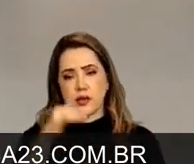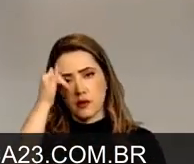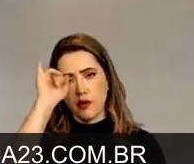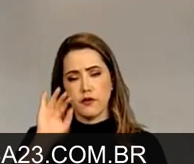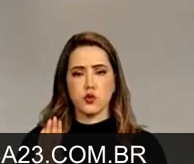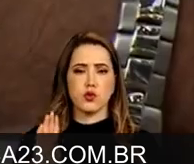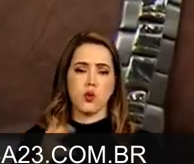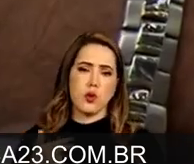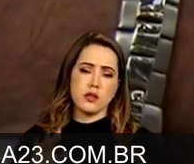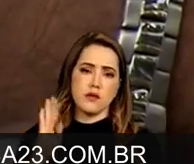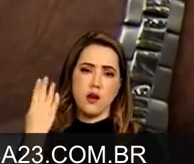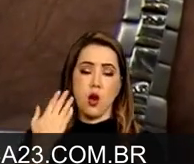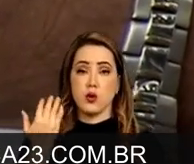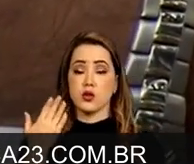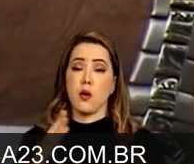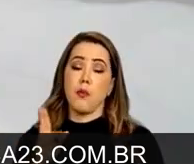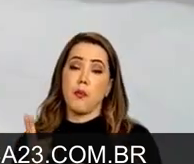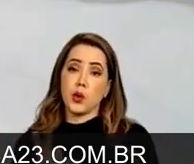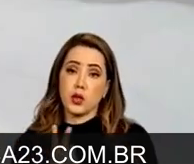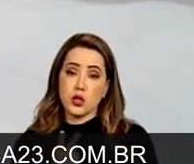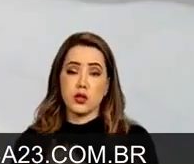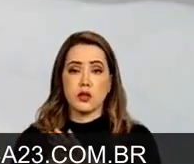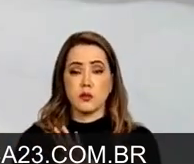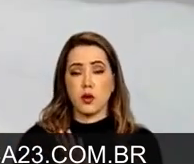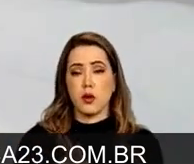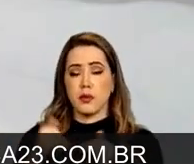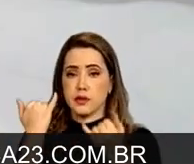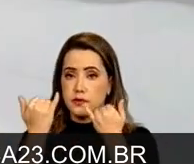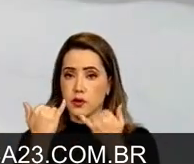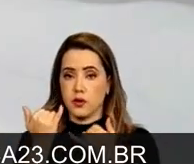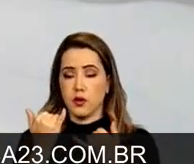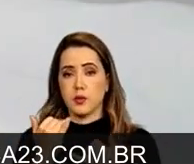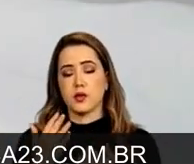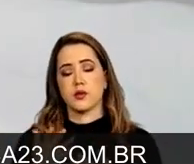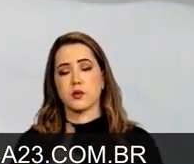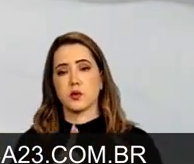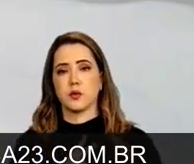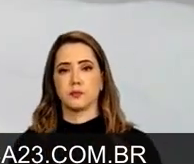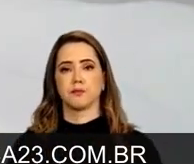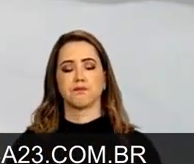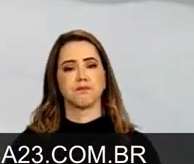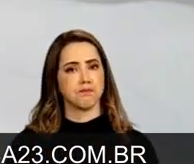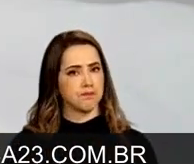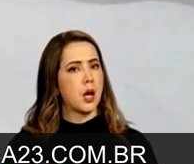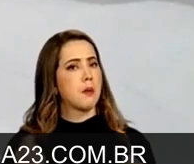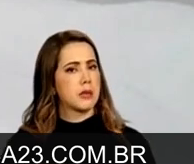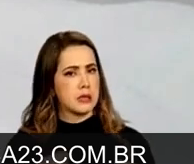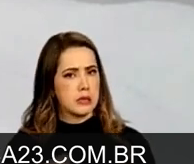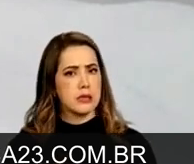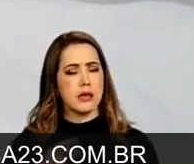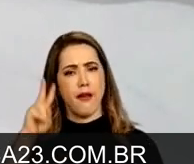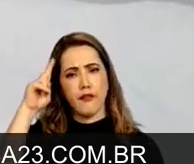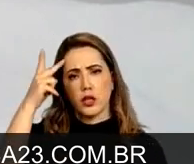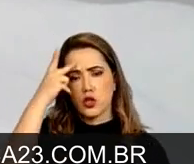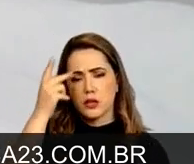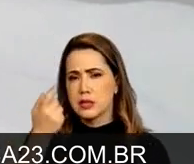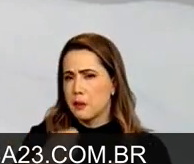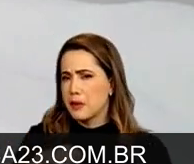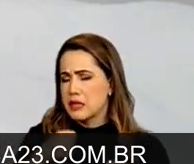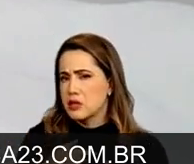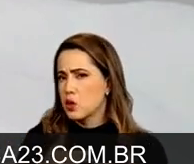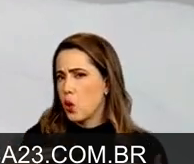fraudes com suas informações pessoais. Por exemplo, pensar duas vezes antes de compartilhar dados. Muitas vezes ainda pedem